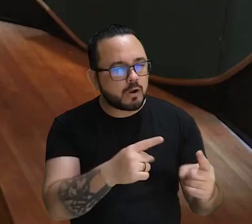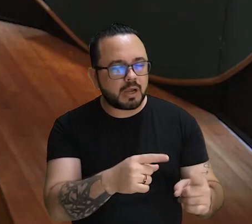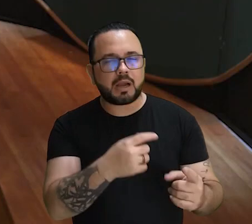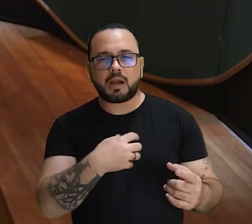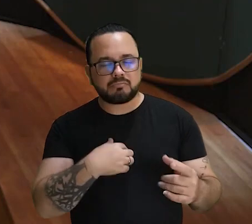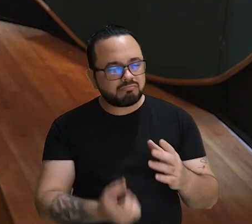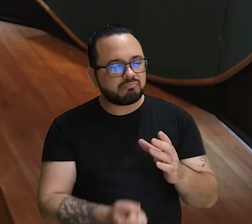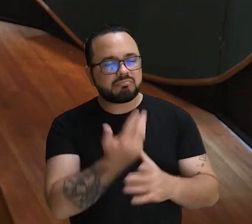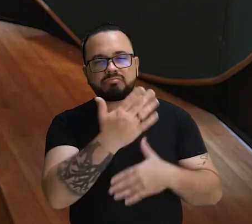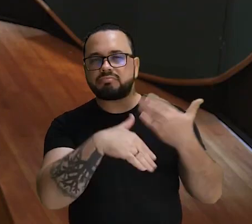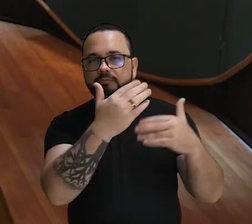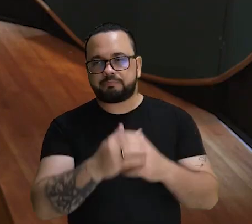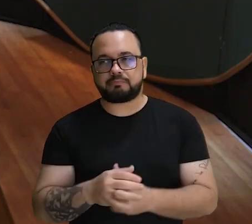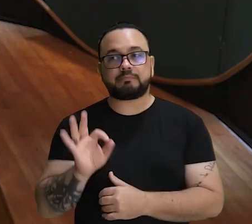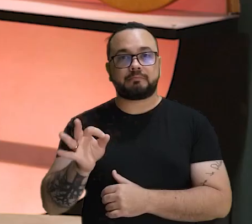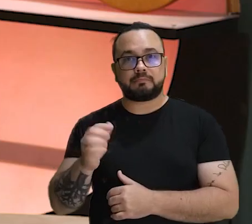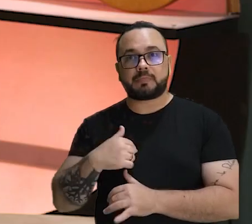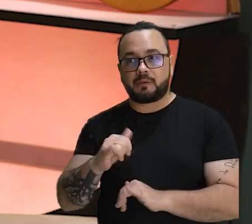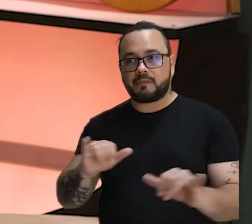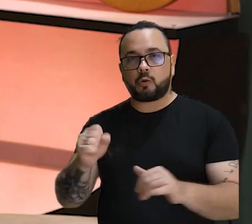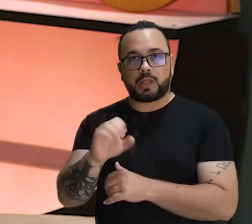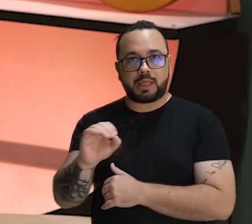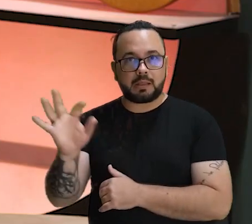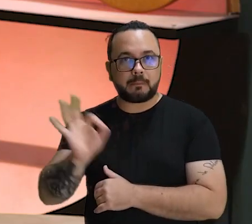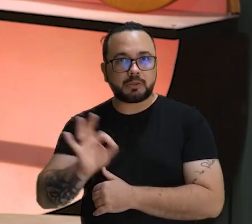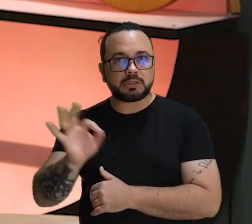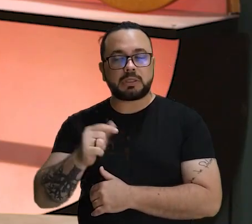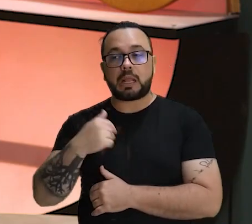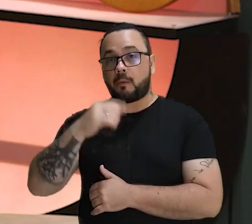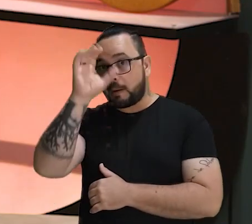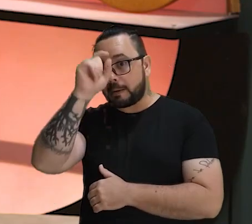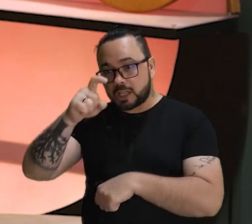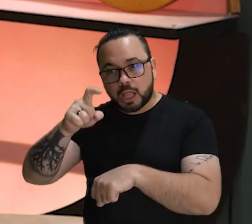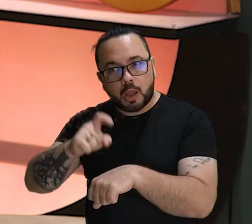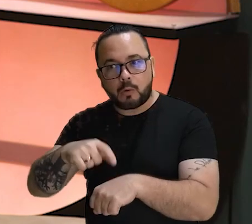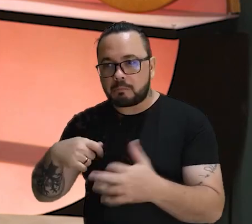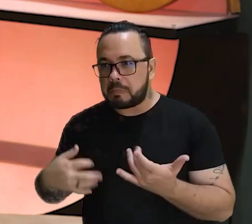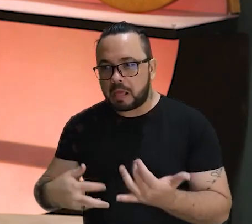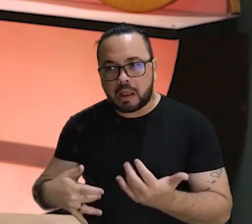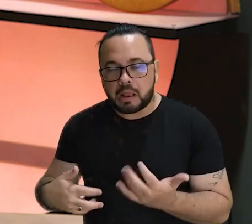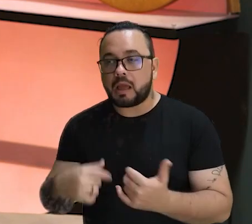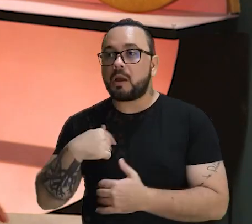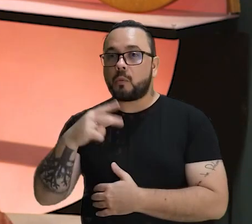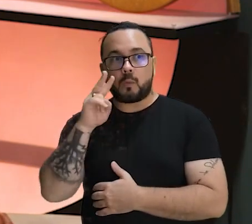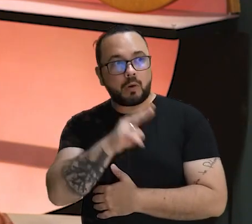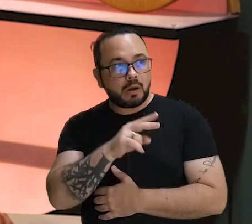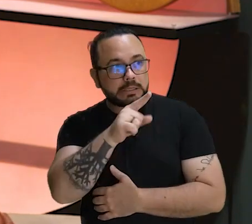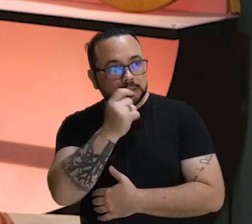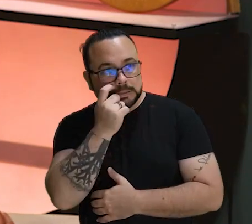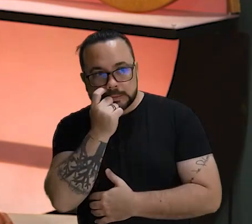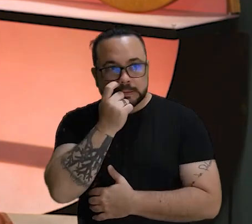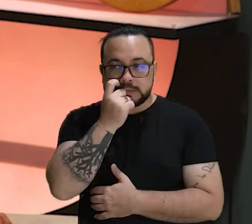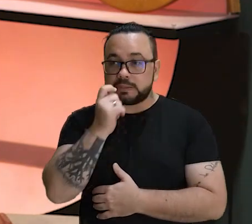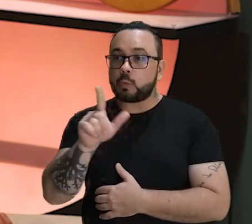fazer uma coisa, não, né? Você não sabe, assim. Eu sempre digo que 80% do repertório dele eu aprendi no palco. Uhum. Eu olhava assim pra